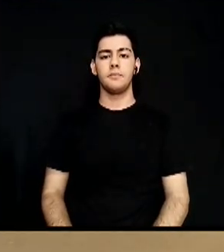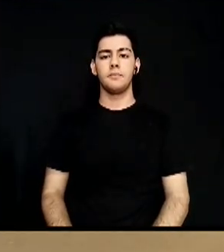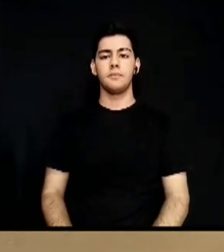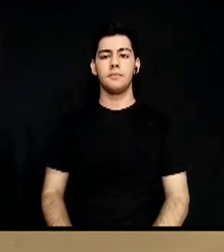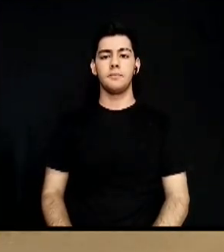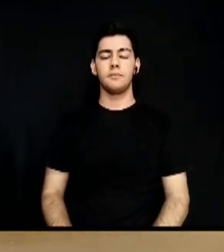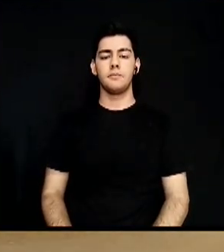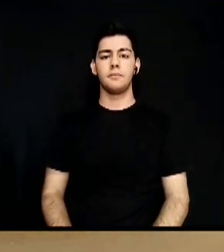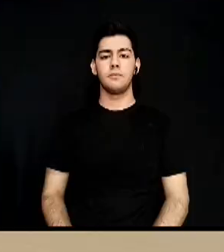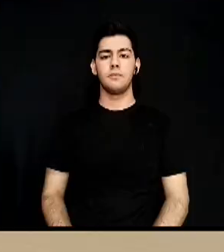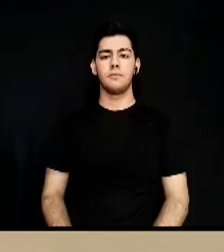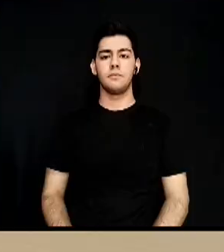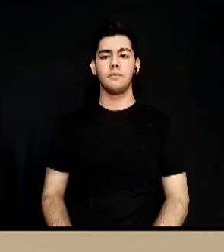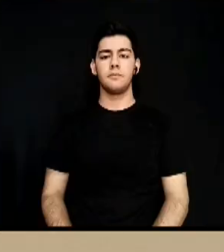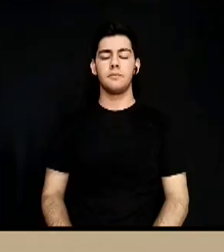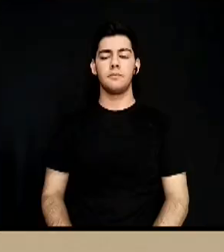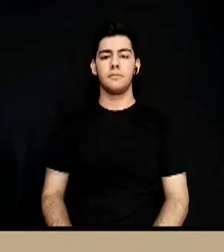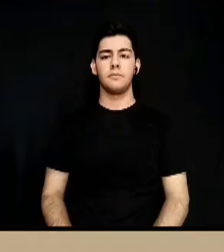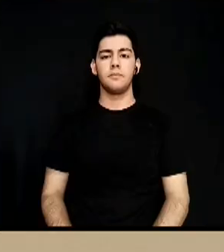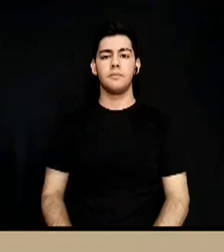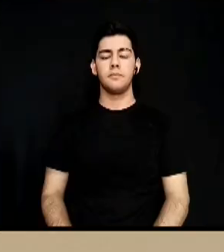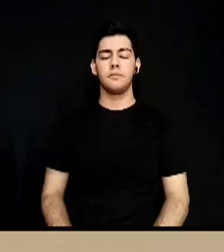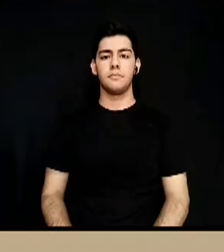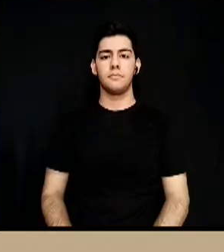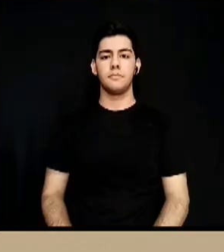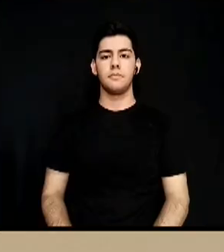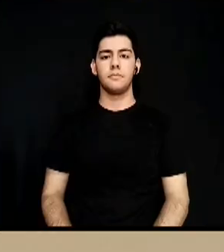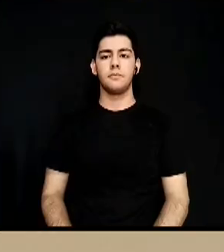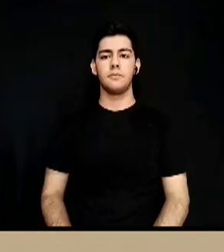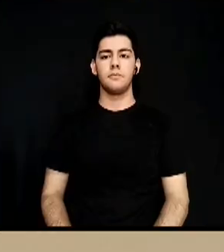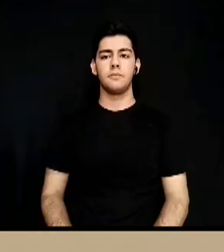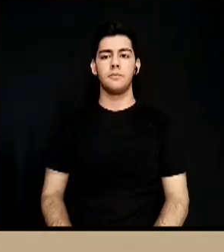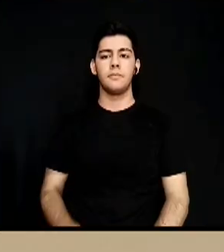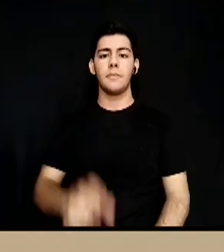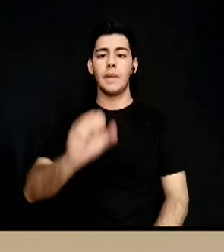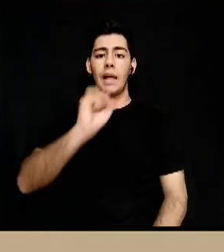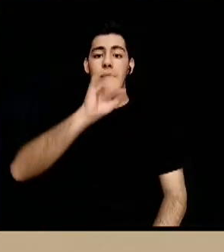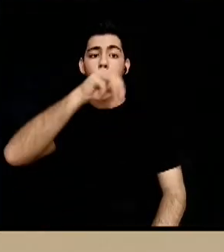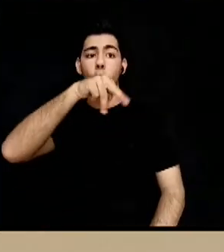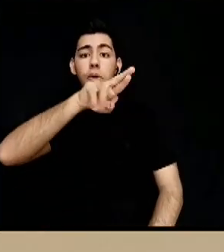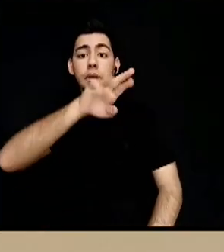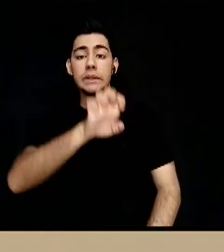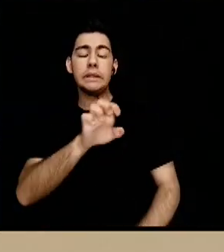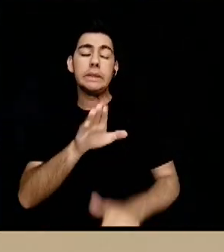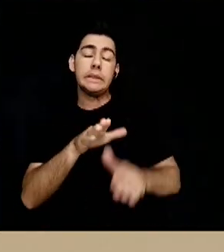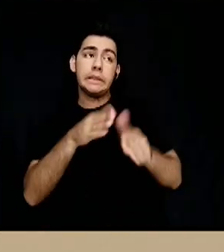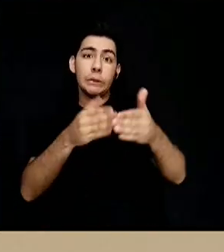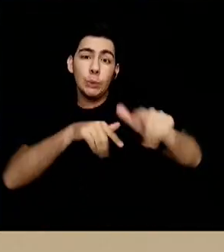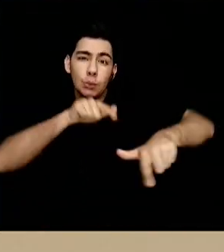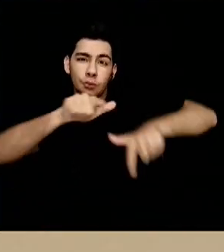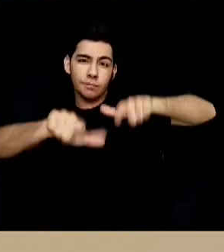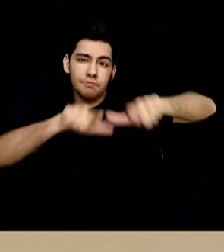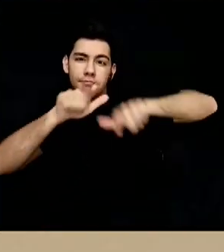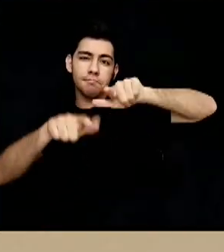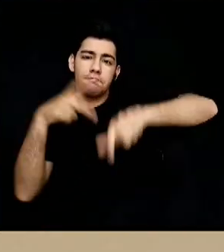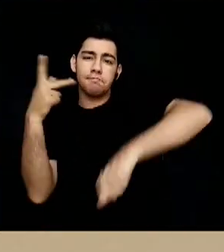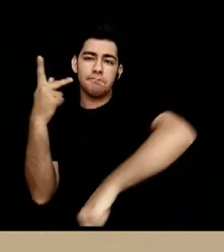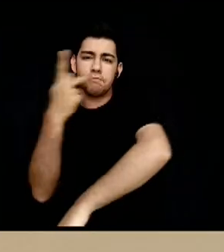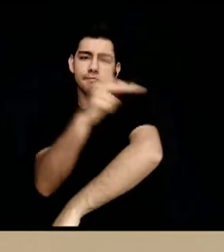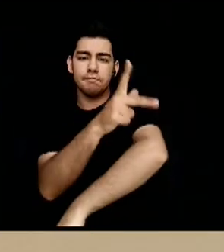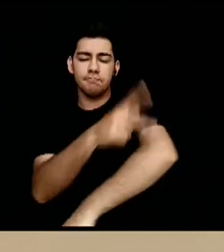brincar bastante. Olha só. Simone, e esse trabalho que você faz, assim